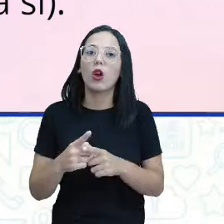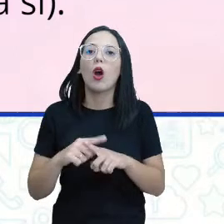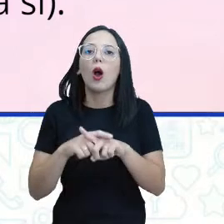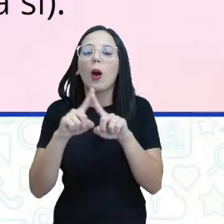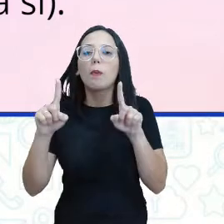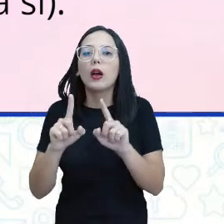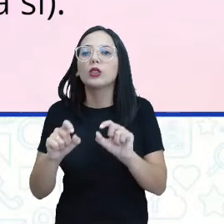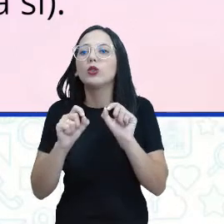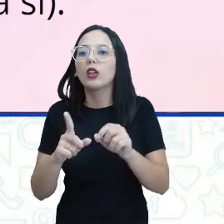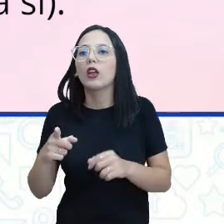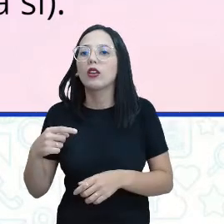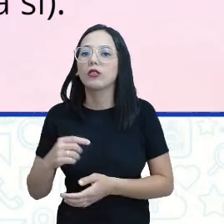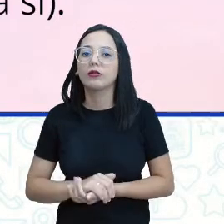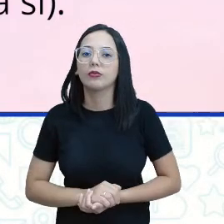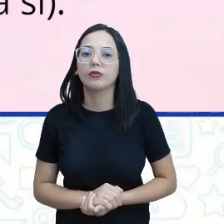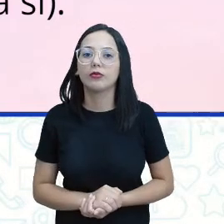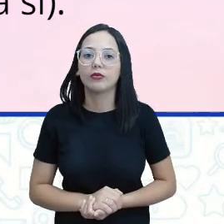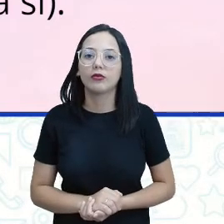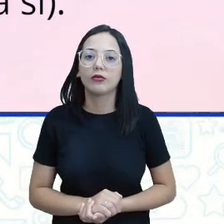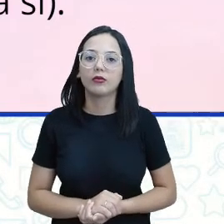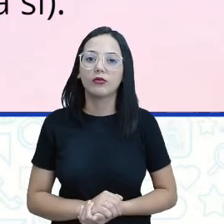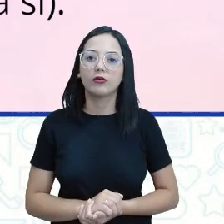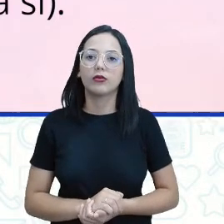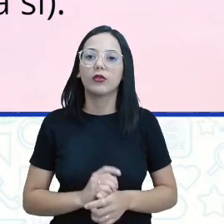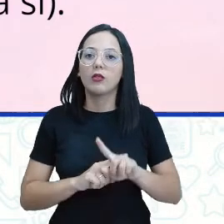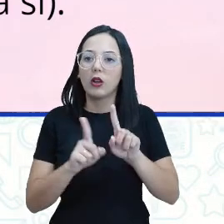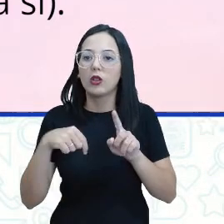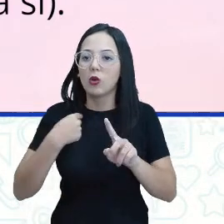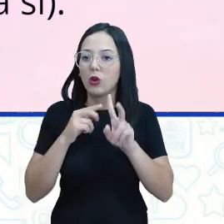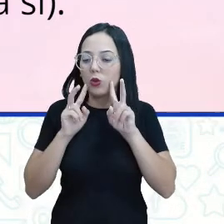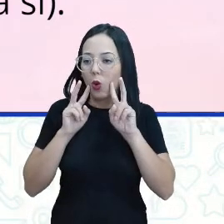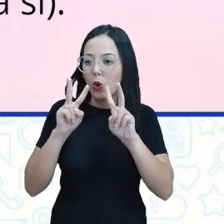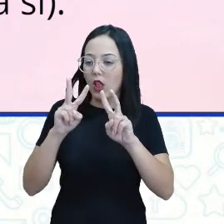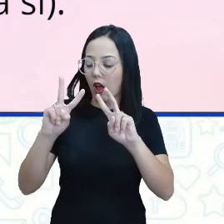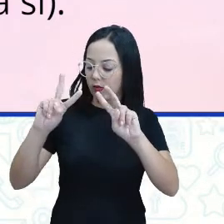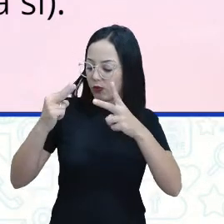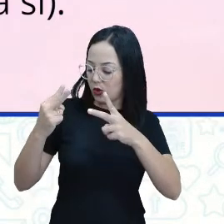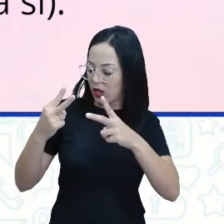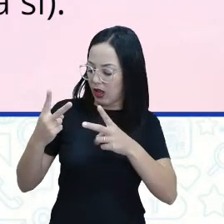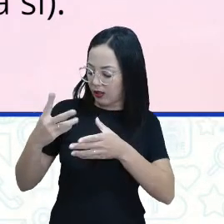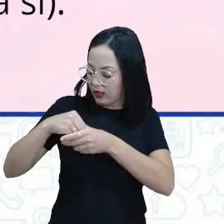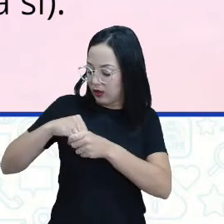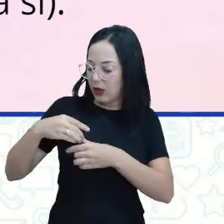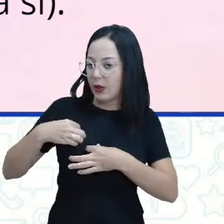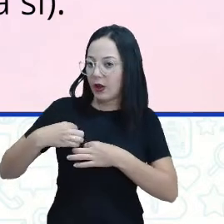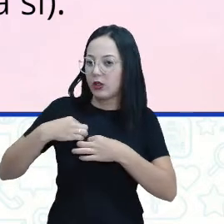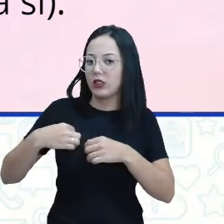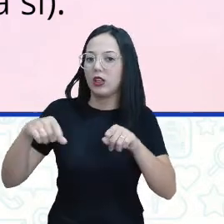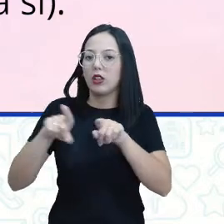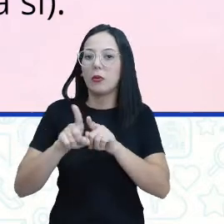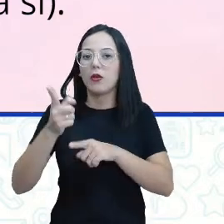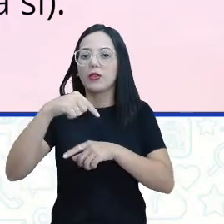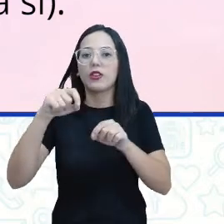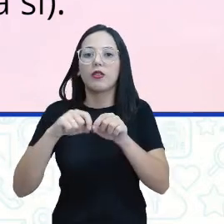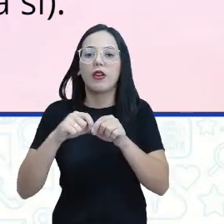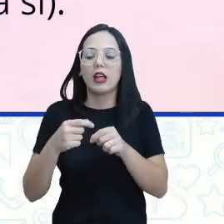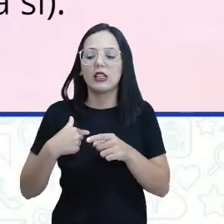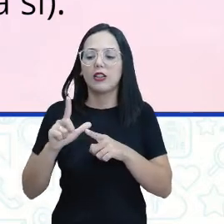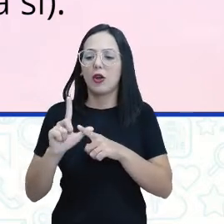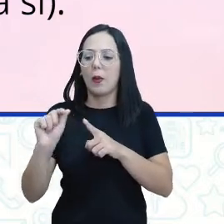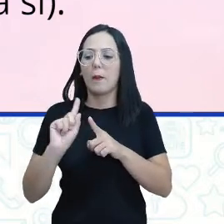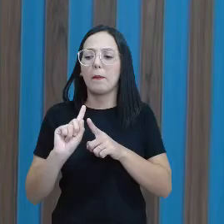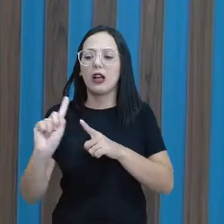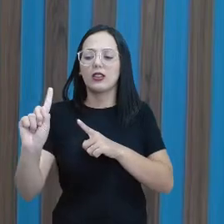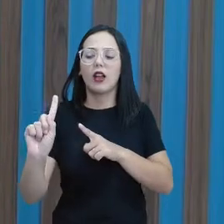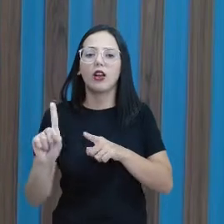olhar a mancha minha... Eita! Mas quando olhar a mancha viva na minha camisa, talvez faça uma careta e me deixem passar. Então, a gente